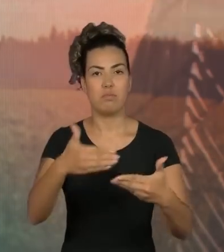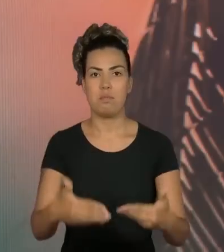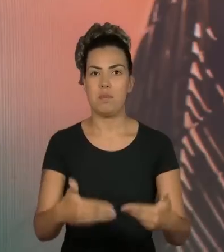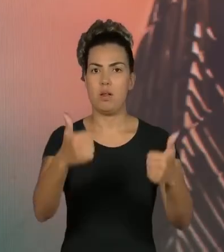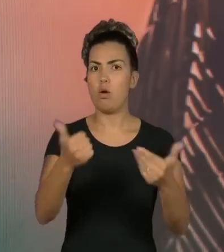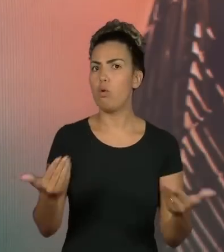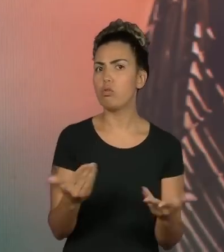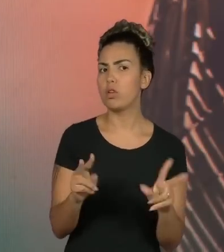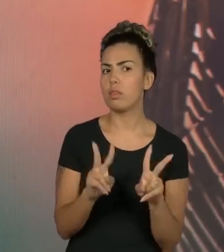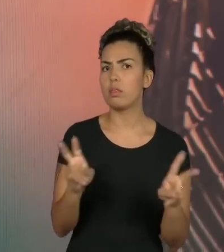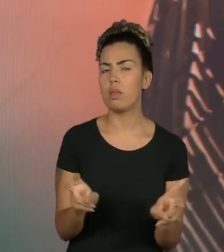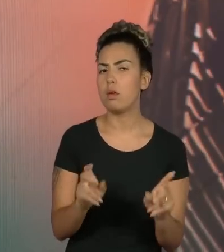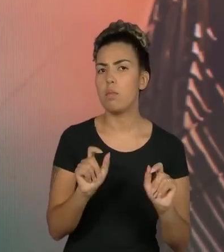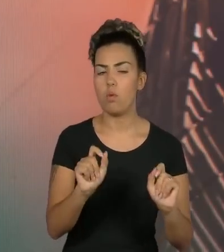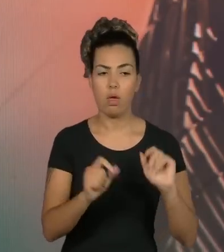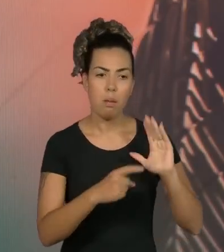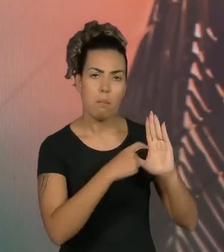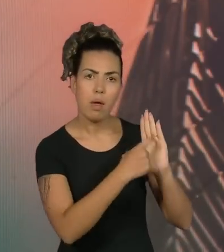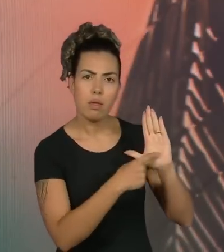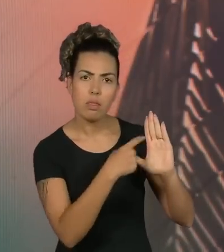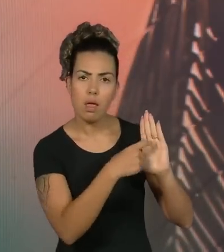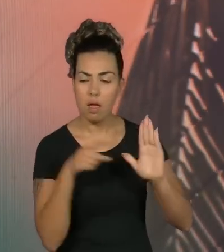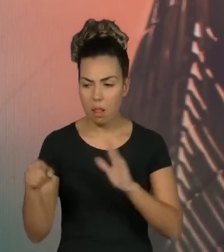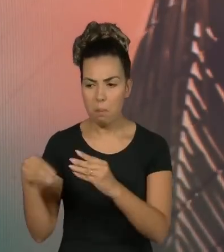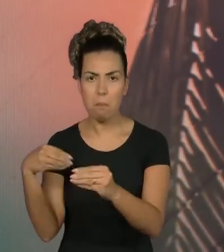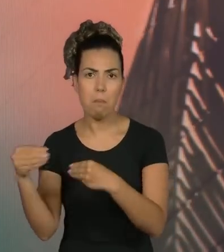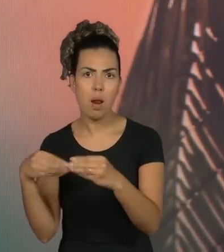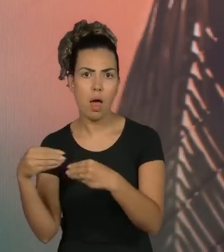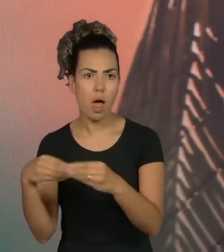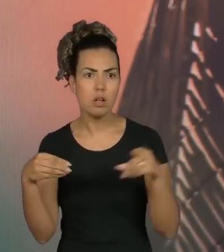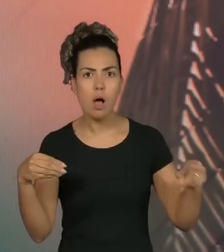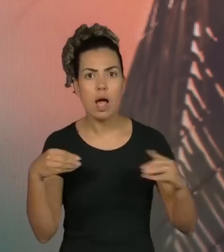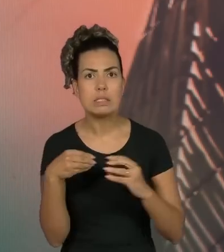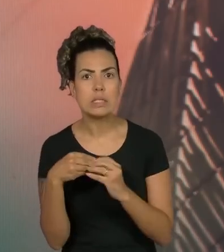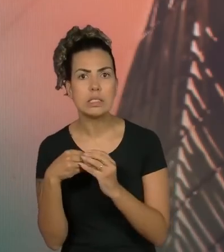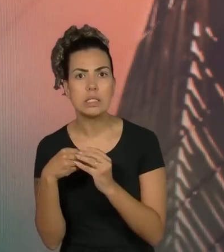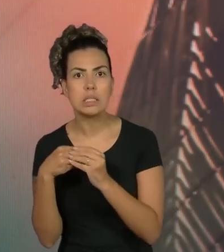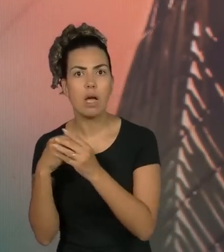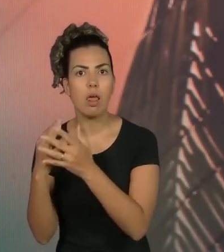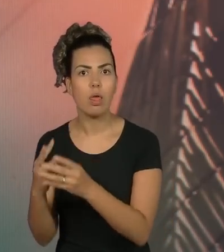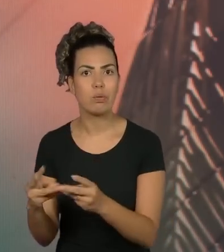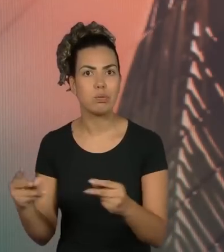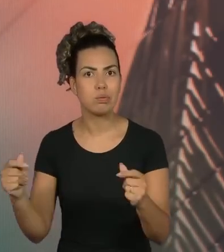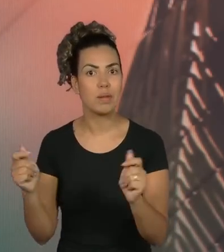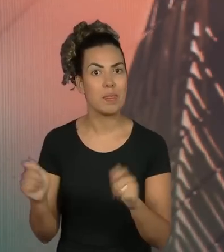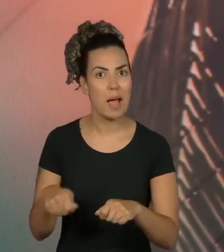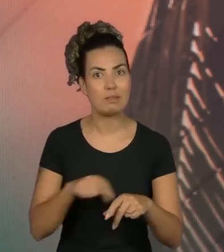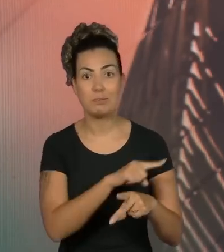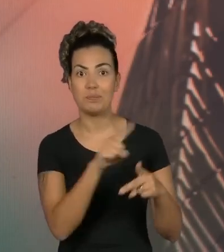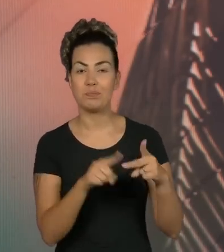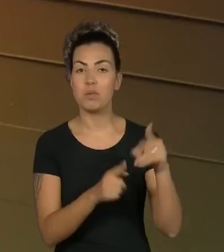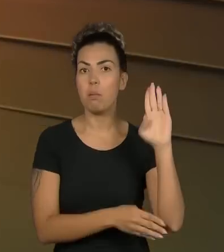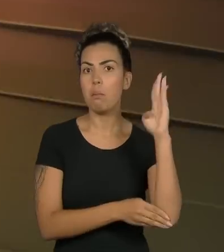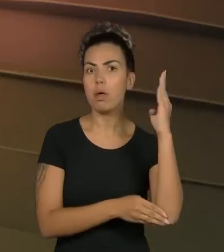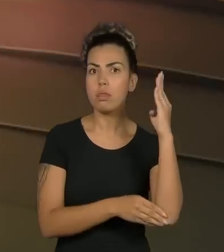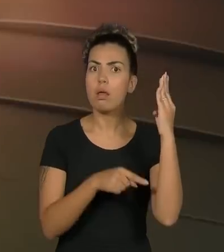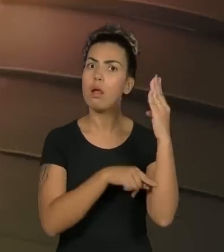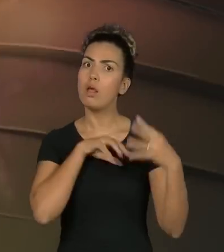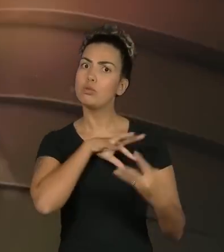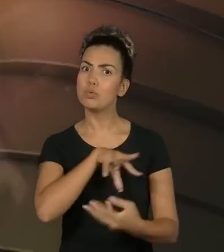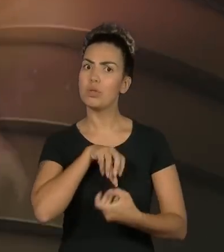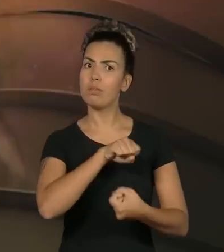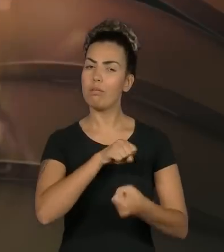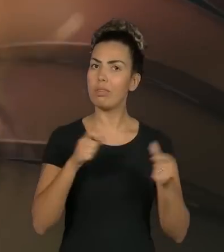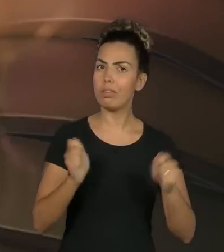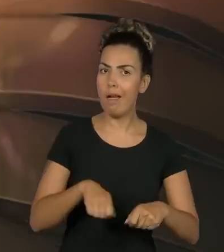que come plástico, o uso sustentável da madeira e as belas imagens de um documentarista de natureza.